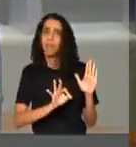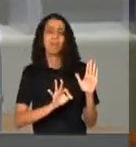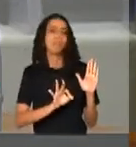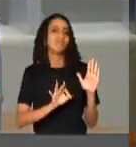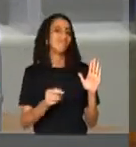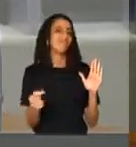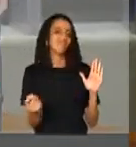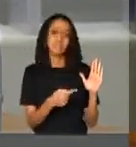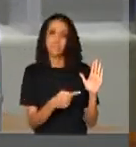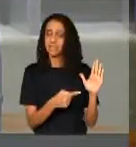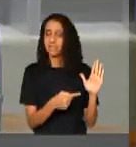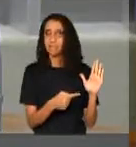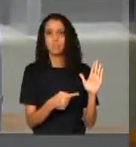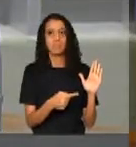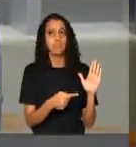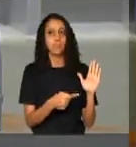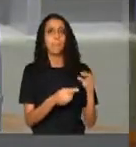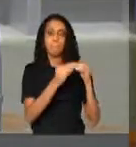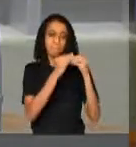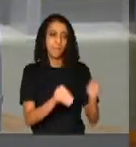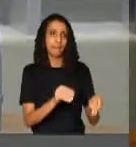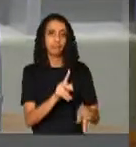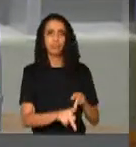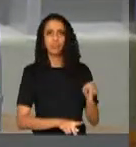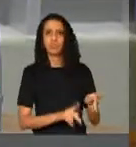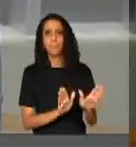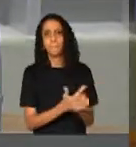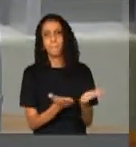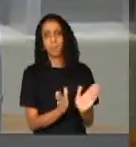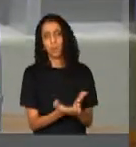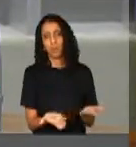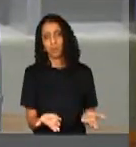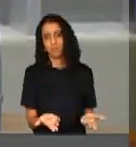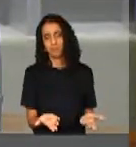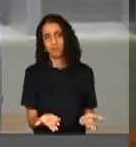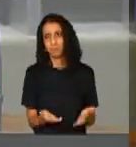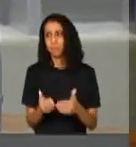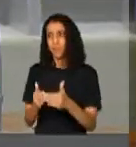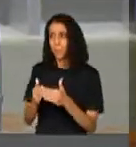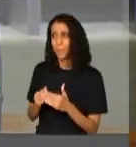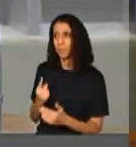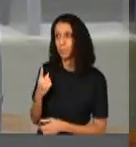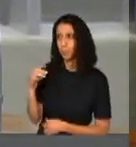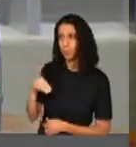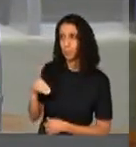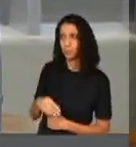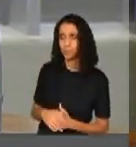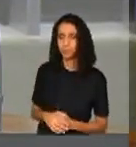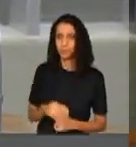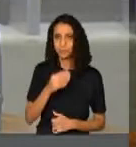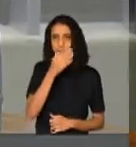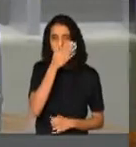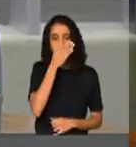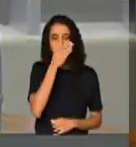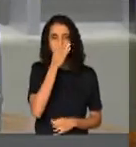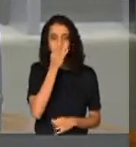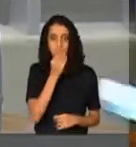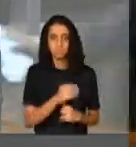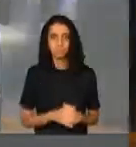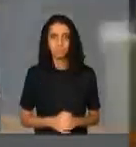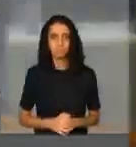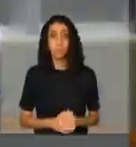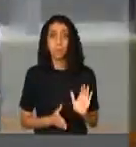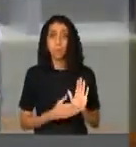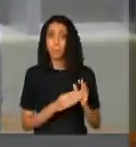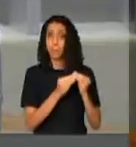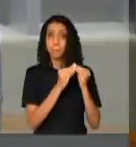em relação à Previdência atinge os mais pobres. Eu peço só um minuto para concluir, senhor presidente. Atinge os mais pobres, a